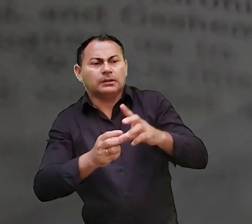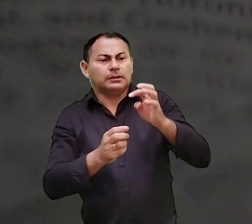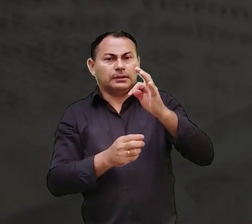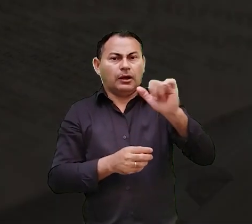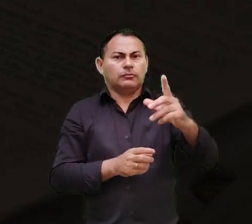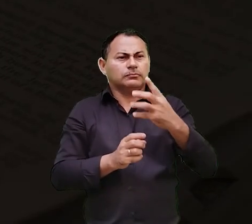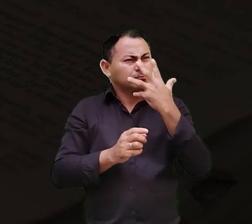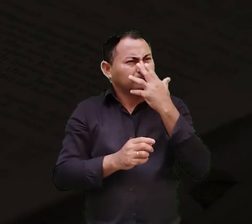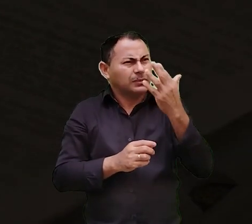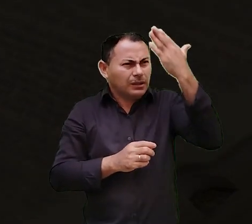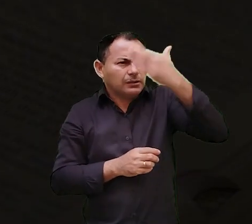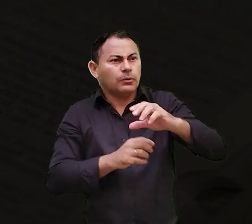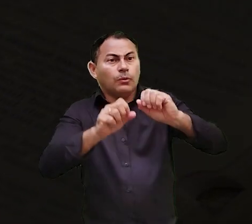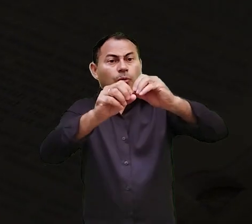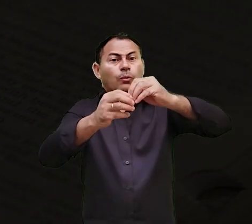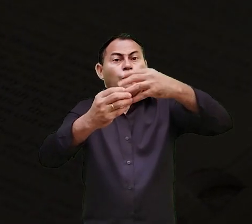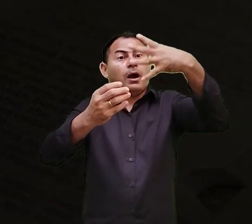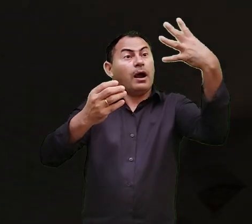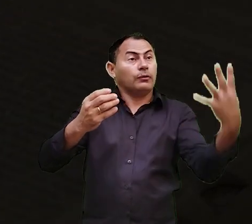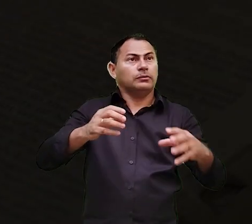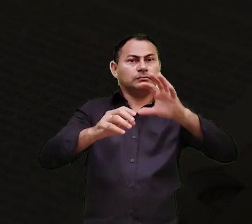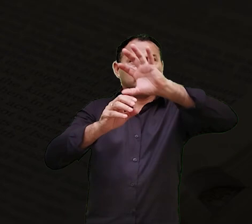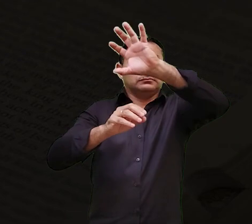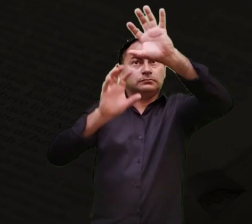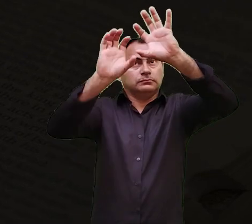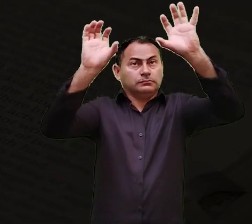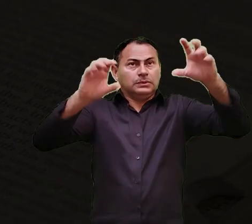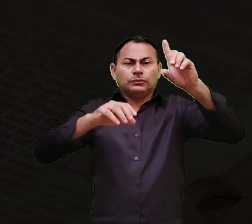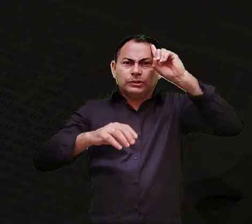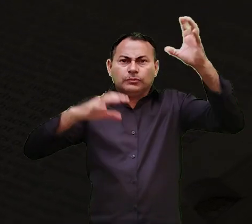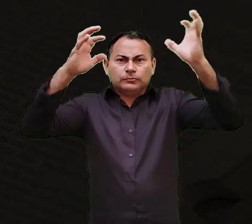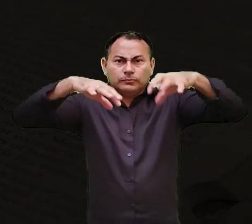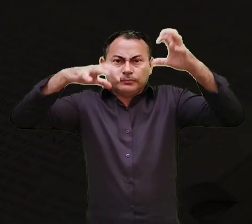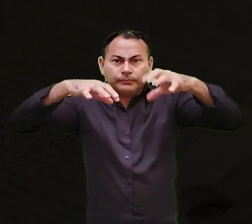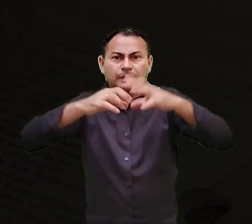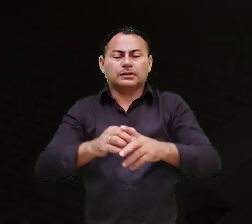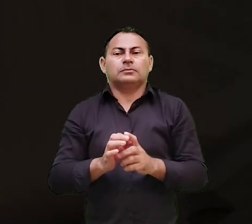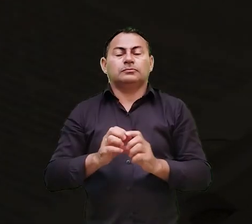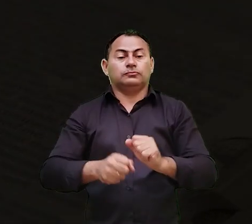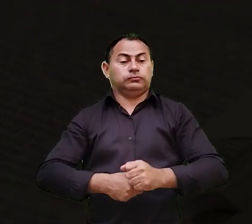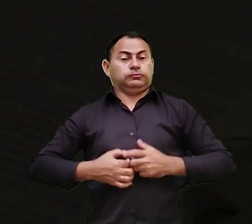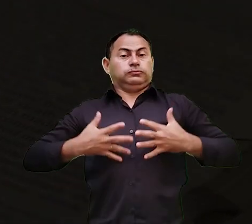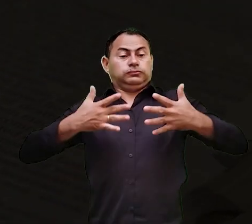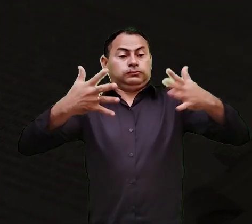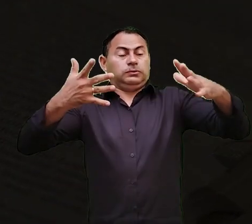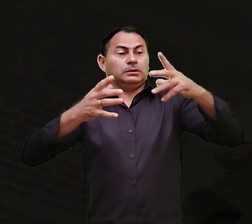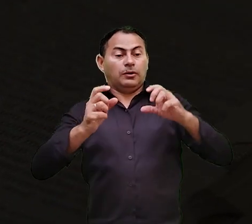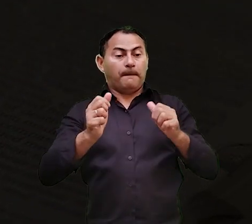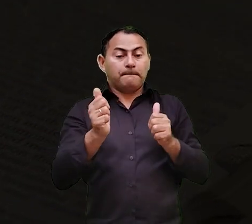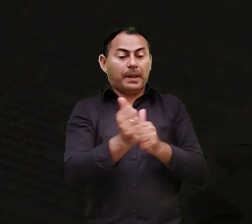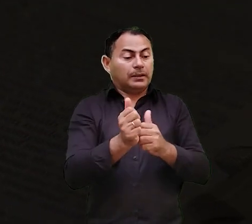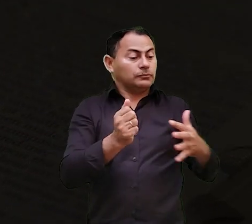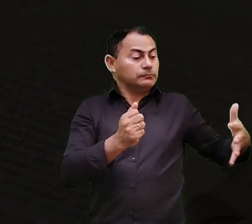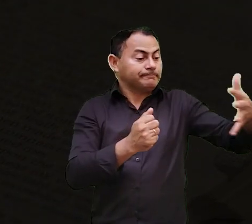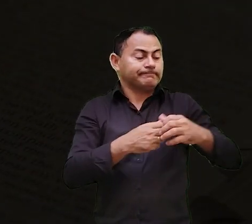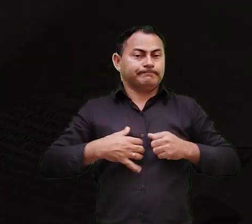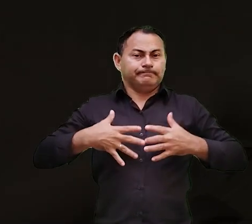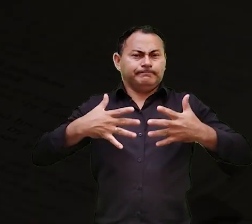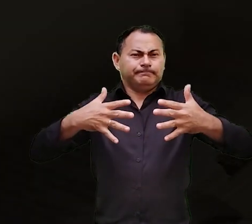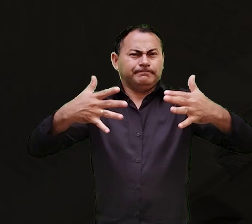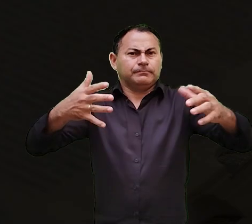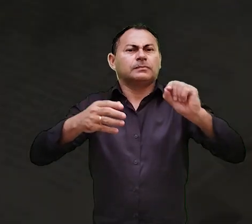assim: tal como a aparência do arco-íris nas nuvens em um dia chuvoso, assim era o resplendor ao seu